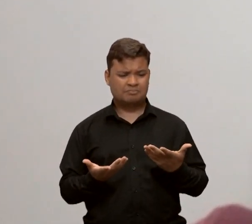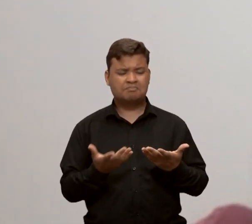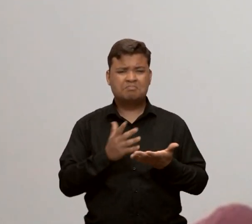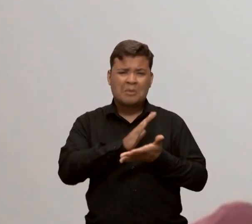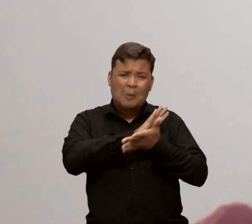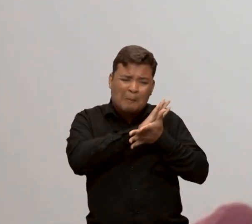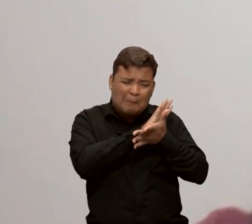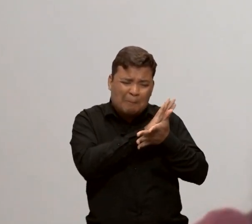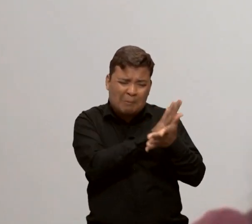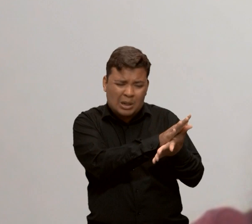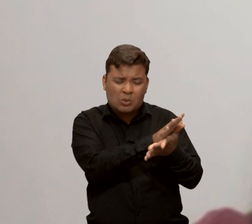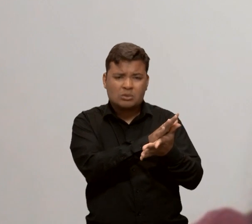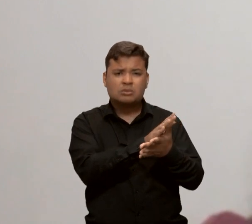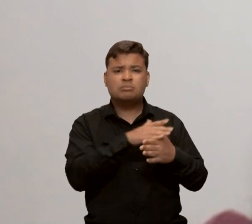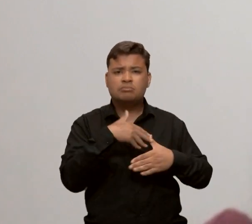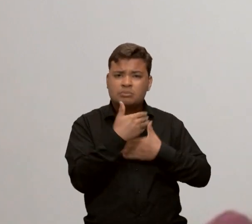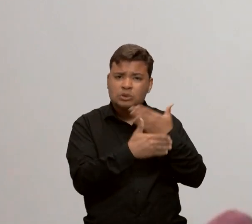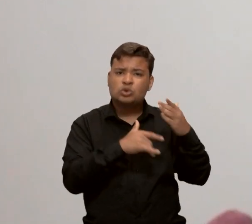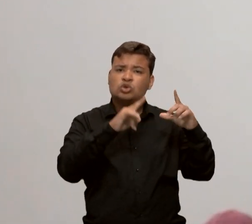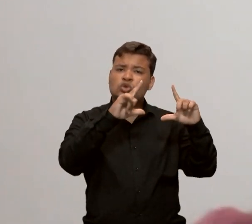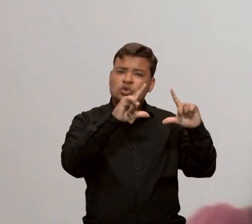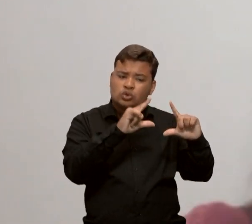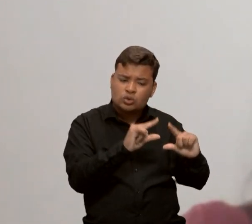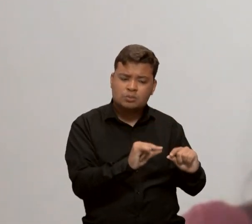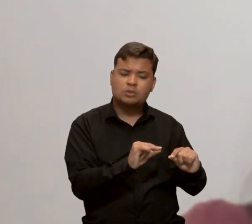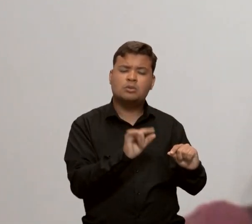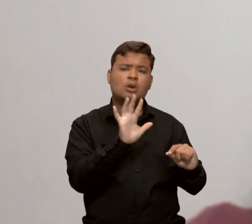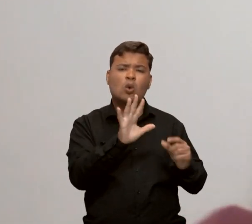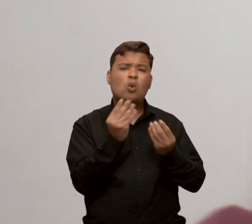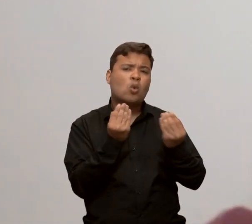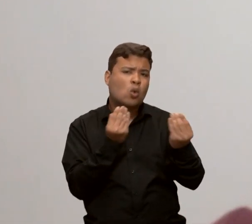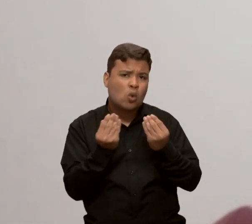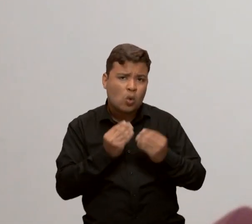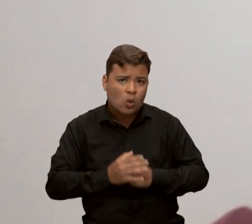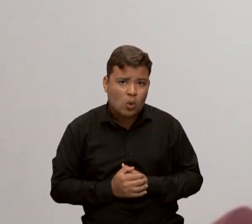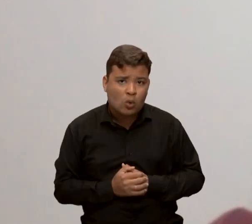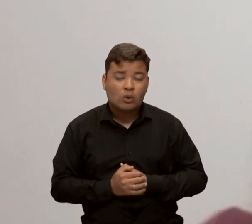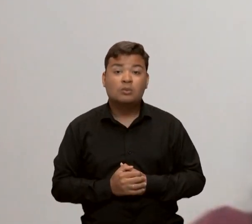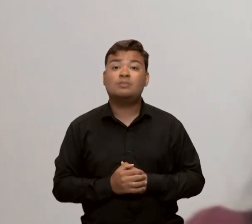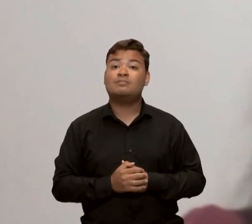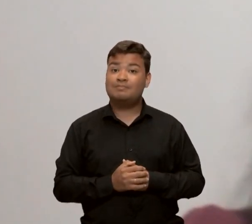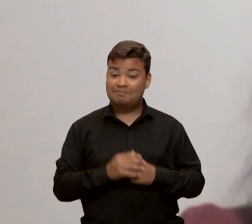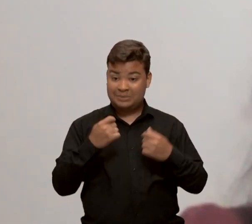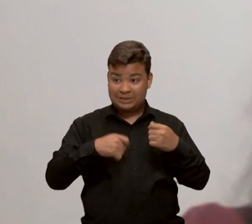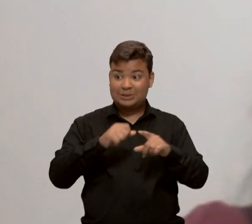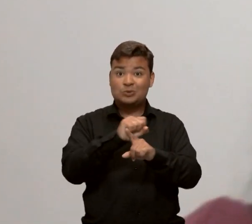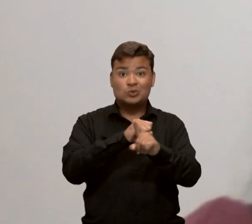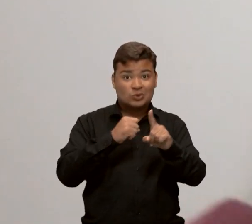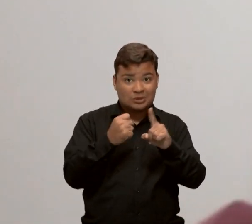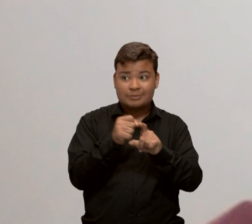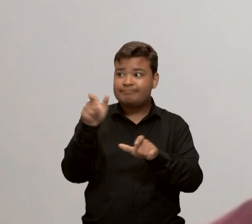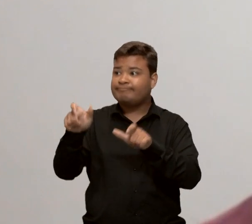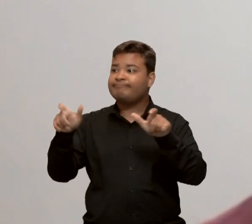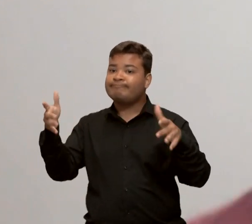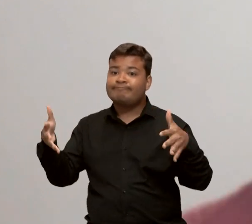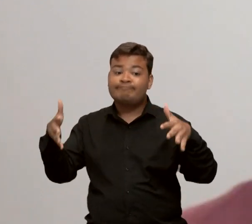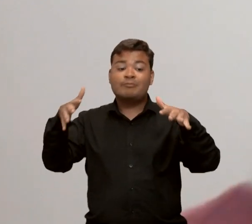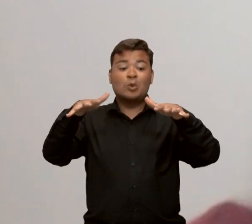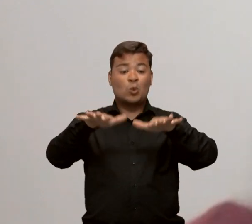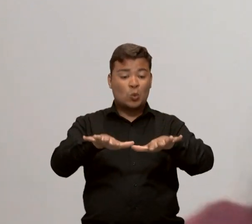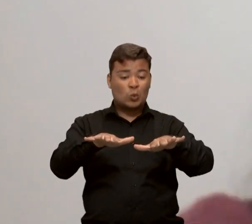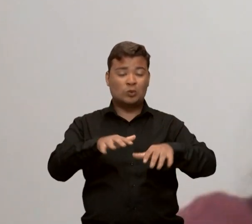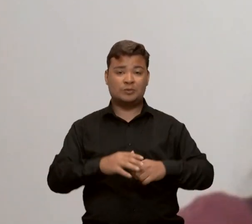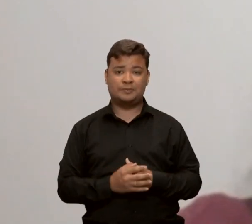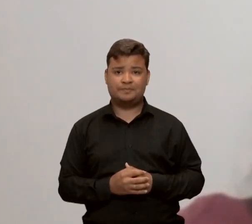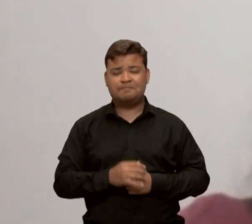vai caindo aos poucos à medida que as pessoas vão sendo incluídas na sociedade, né? Hoje nós temos cegos,